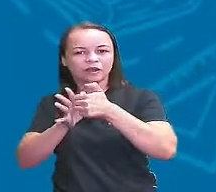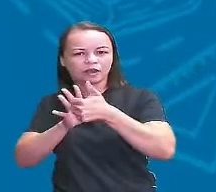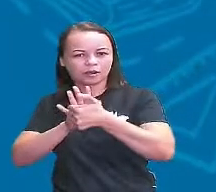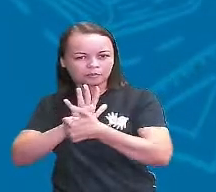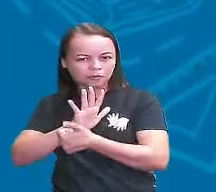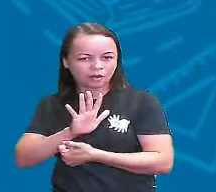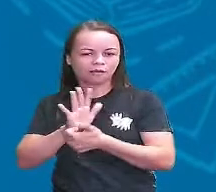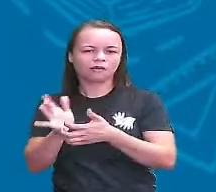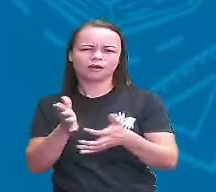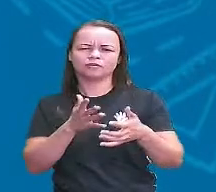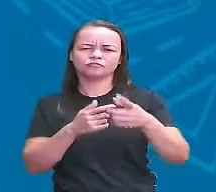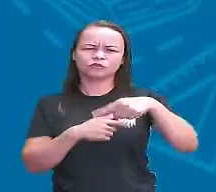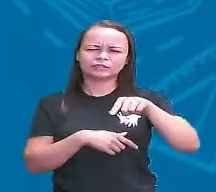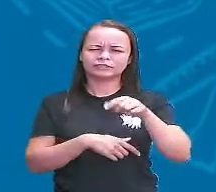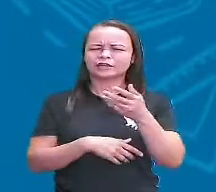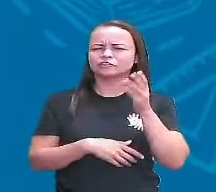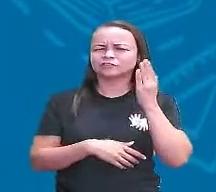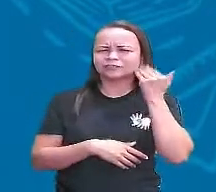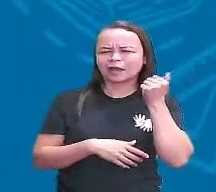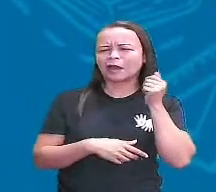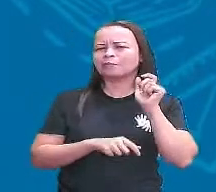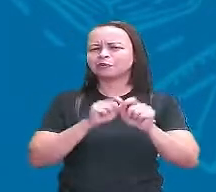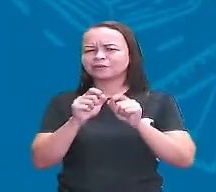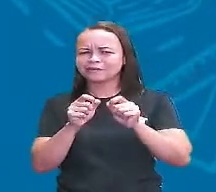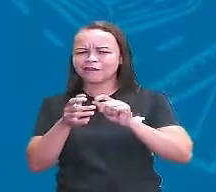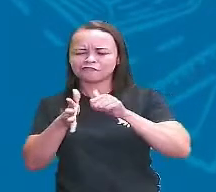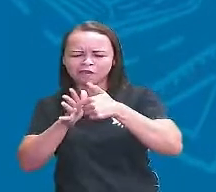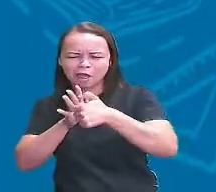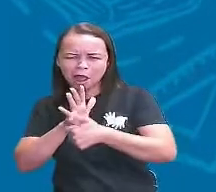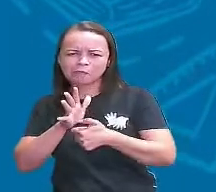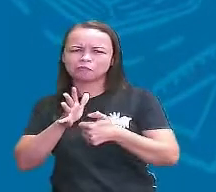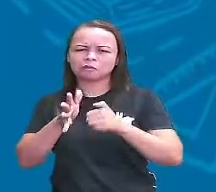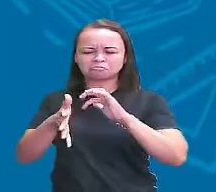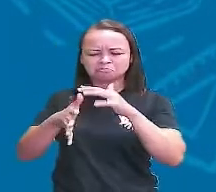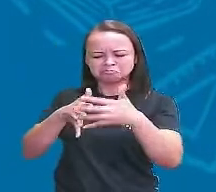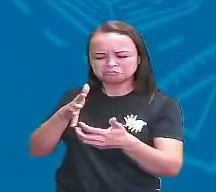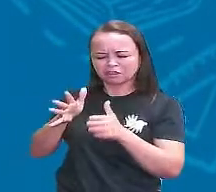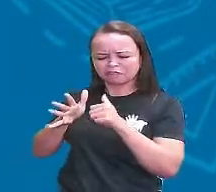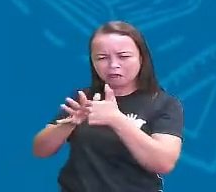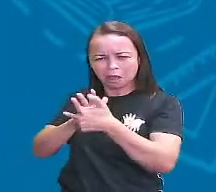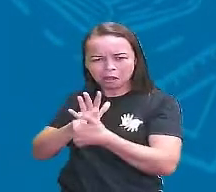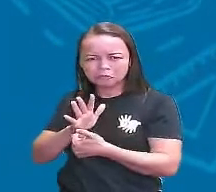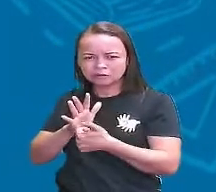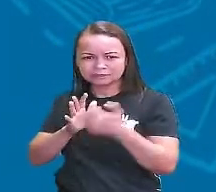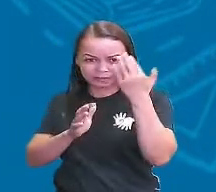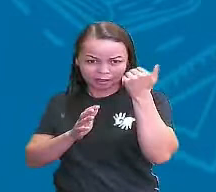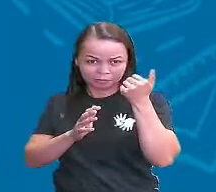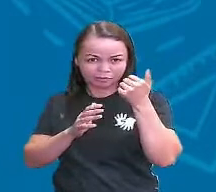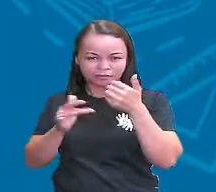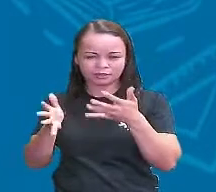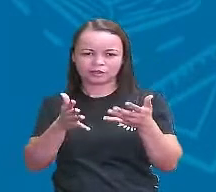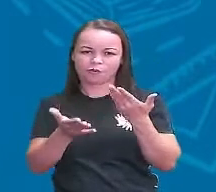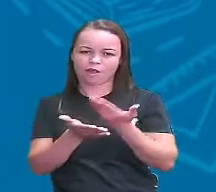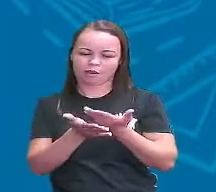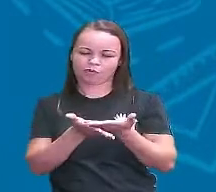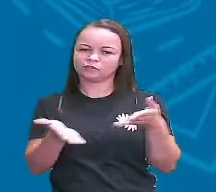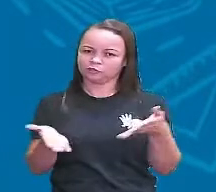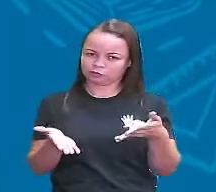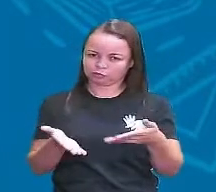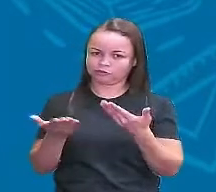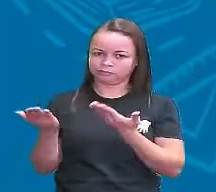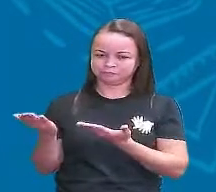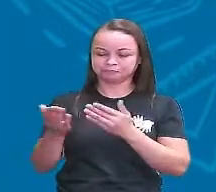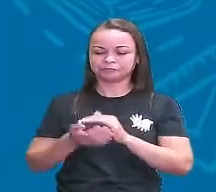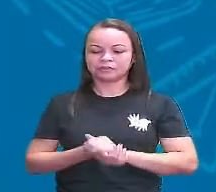já ouviu falar? Quem já ouviu alguma fábula? A nossa aula de hoje é sobre isso, tá bom? Então, o objetivo da